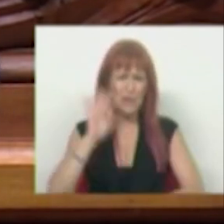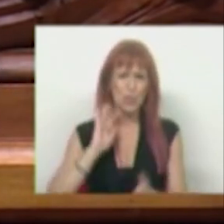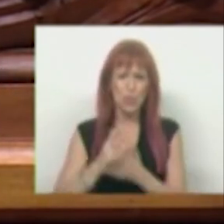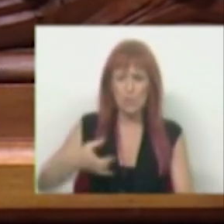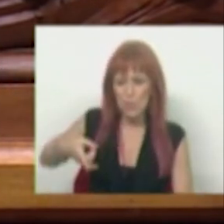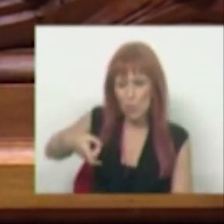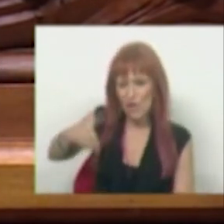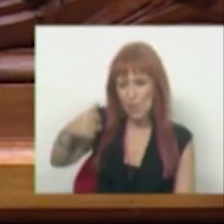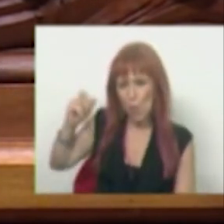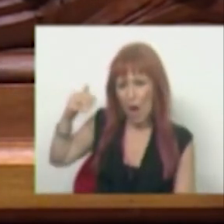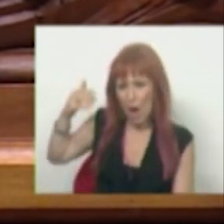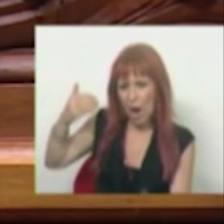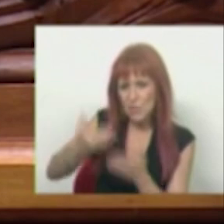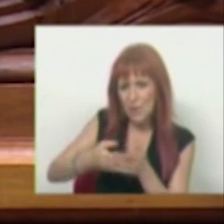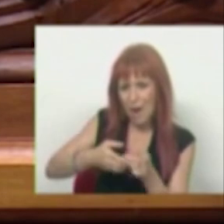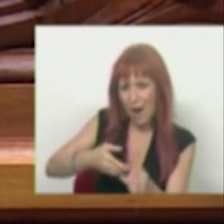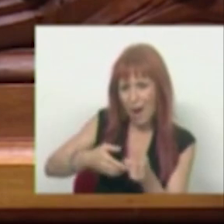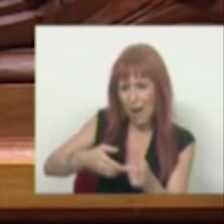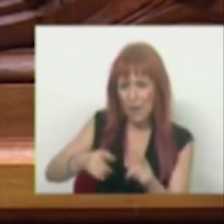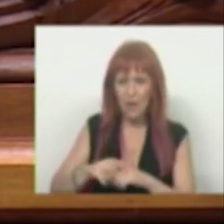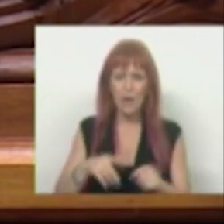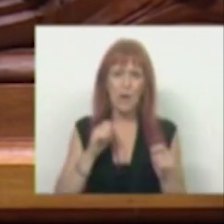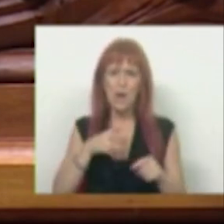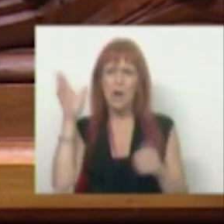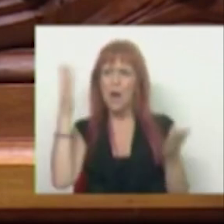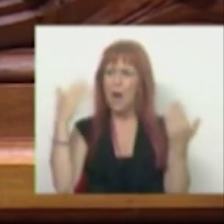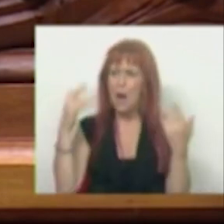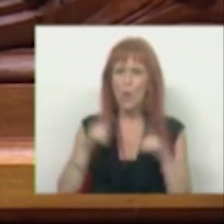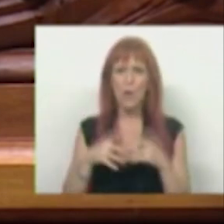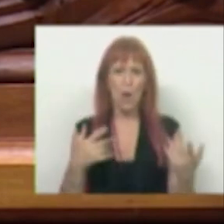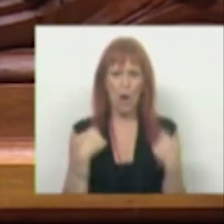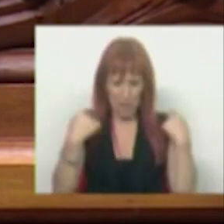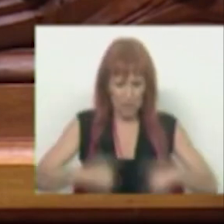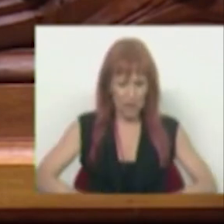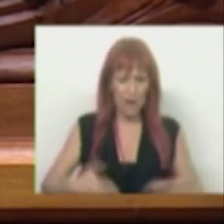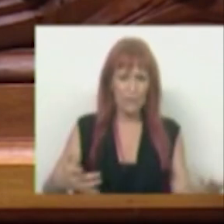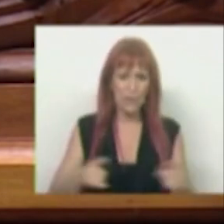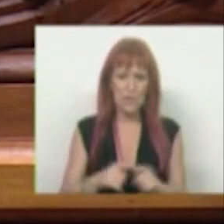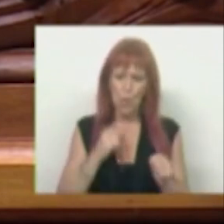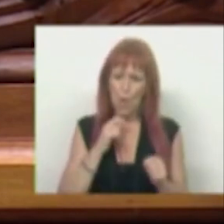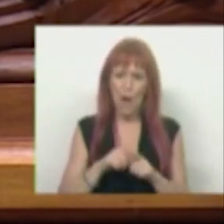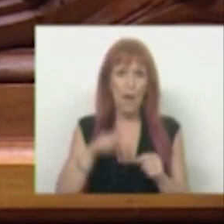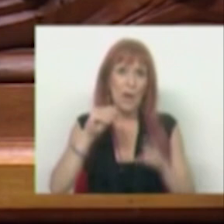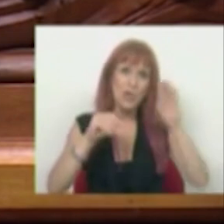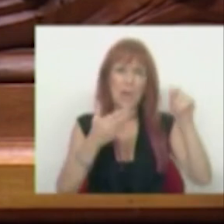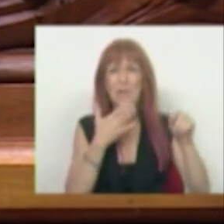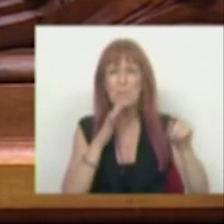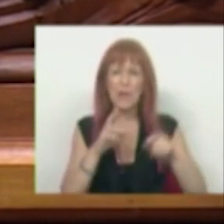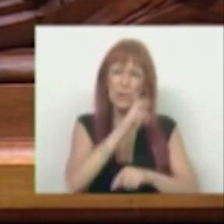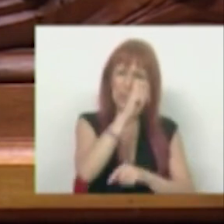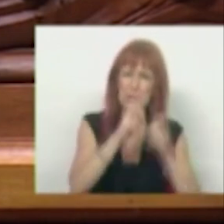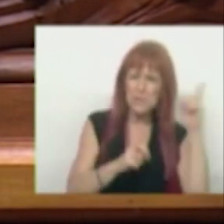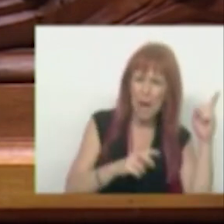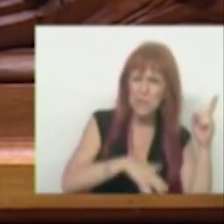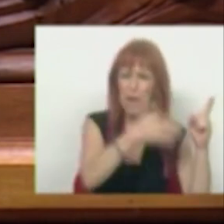últimos 91 anos. A onda de calor por que acabámos de passar, conforme as regiões do país, durou entre 6